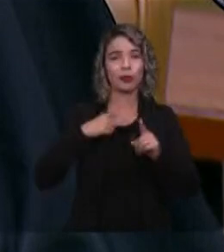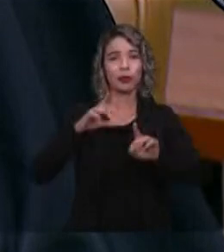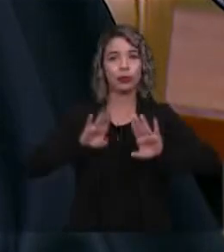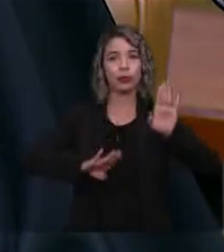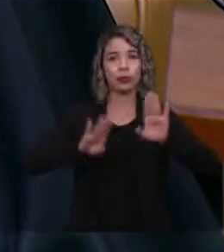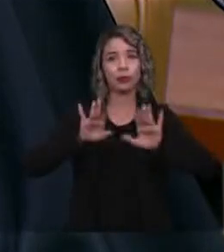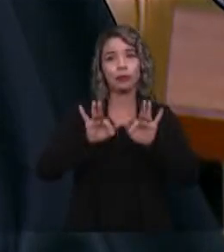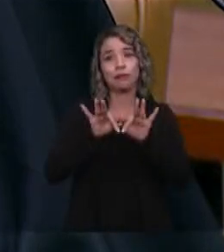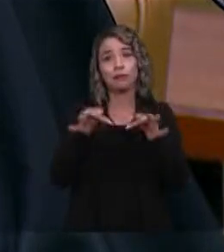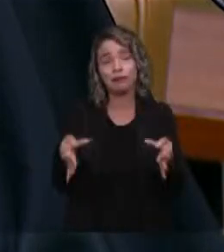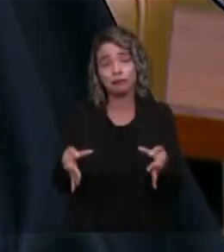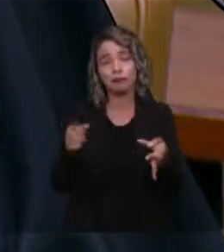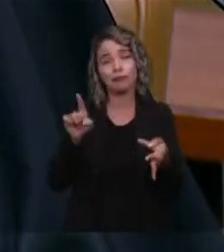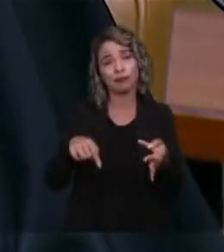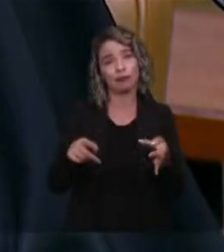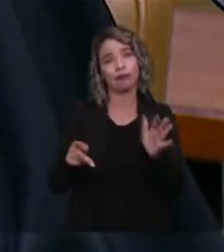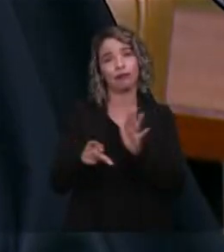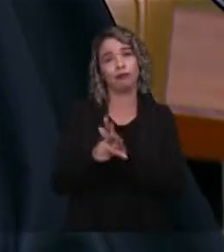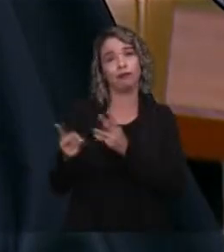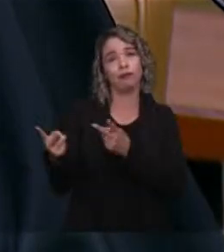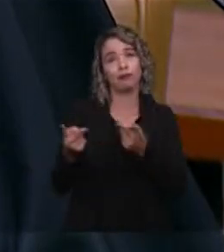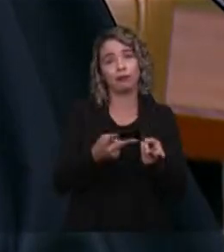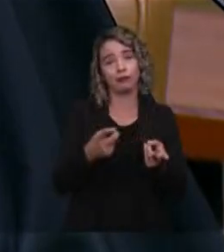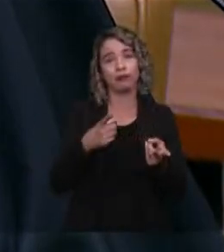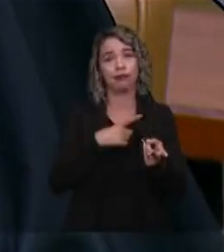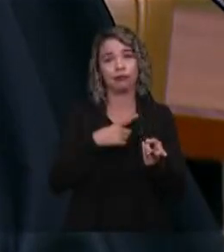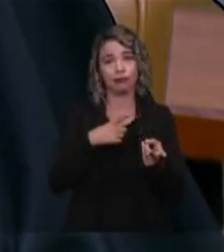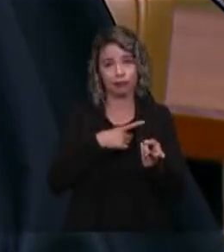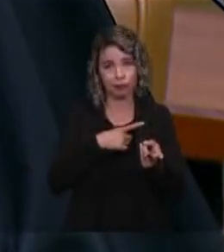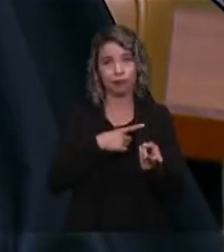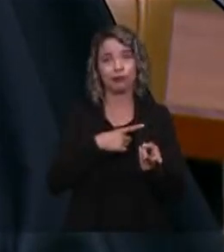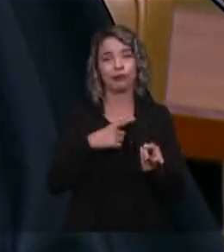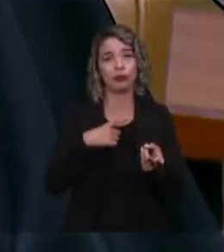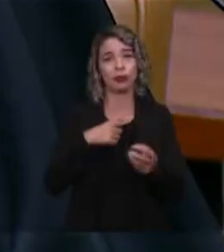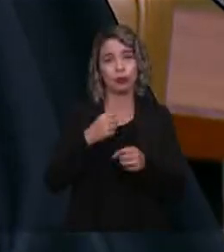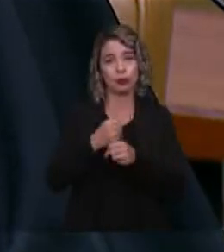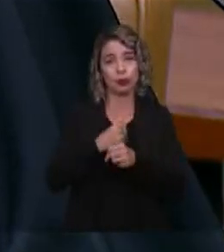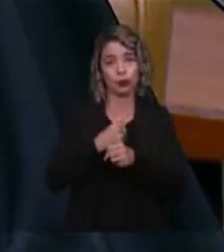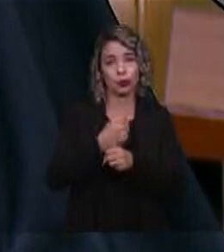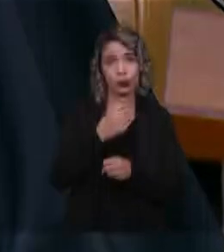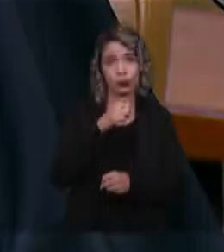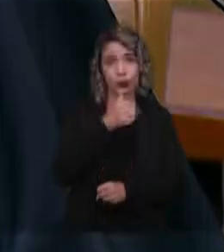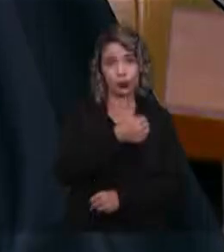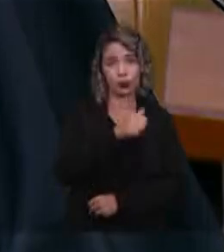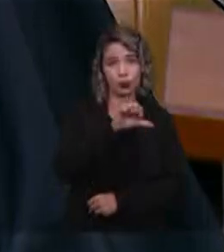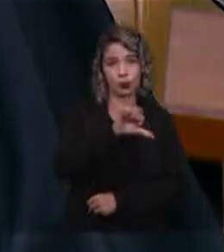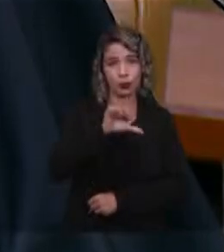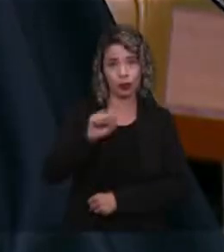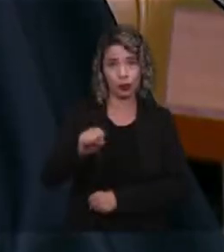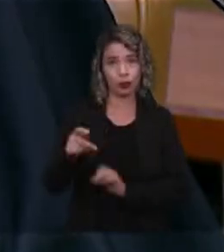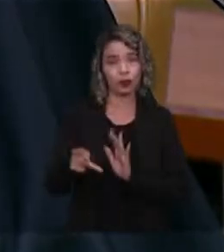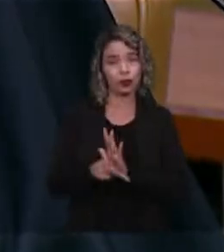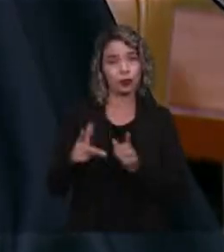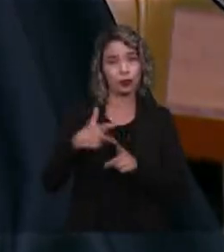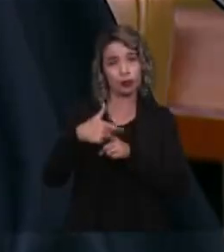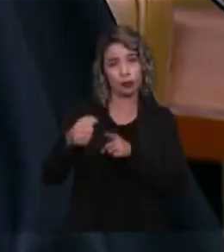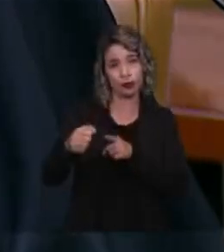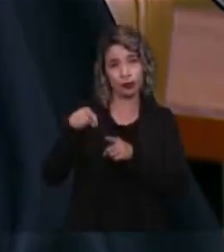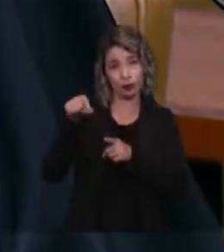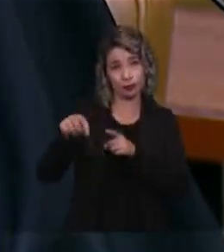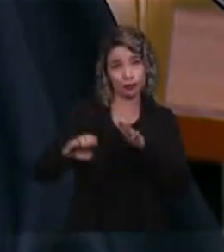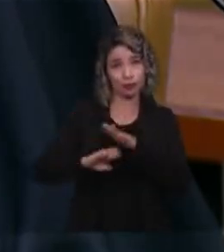licitatórios simplificados, modalidade convite, decreto 2745 de 98, vencidos pela referida sociedade